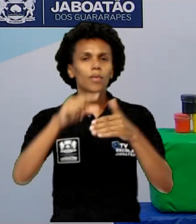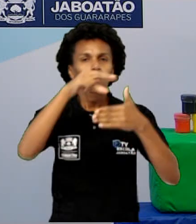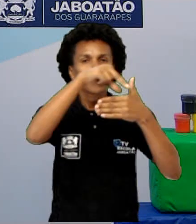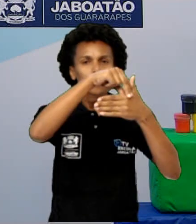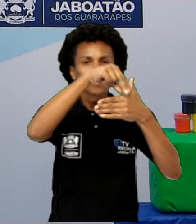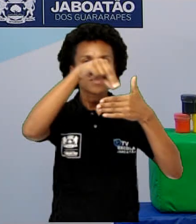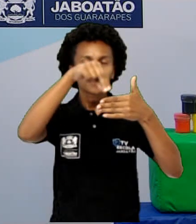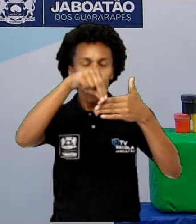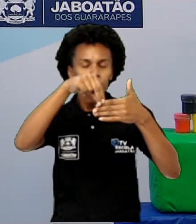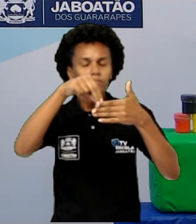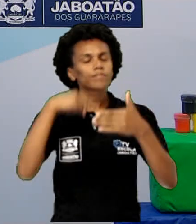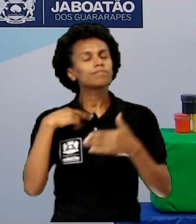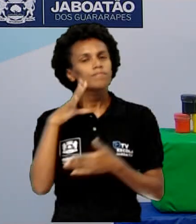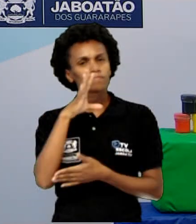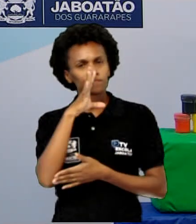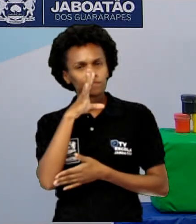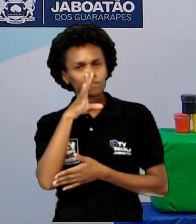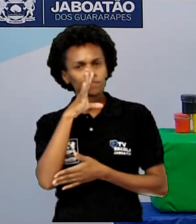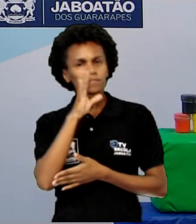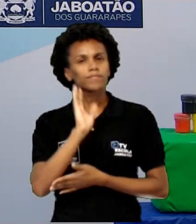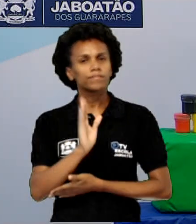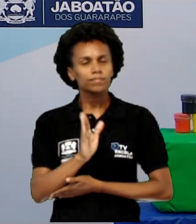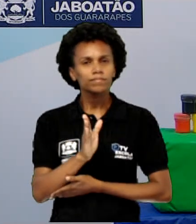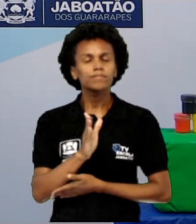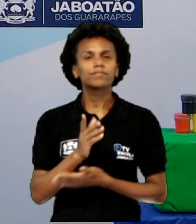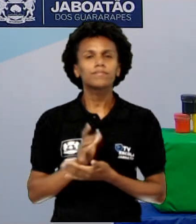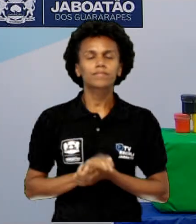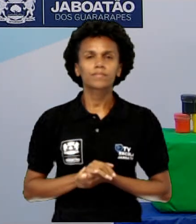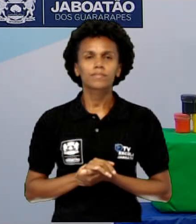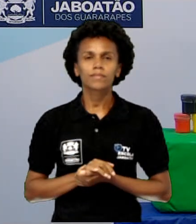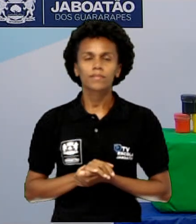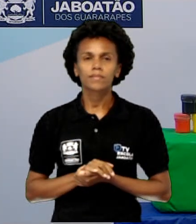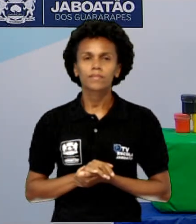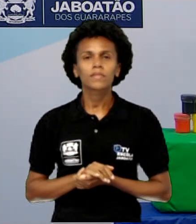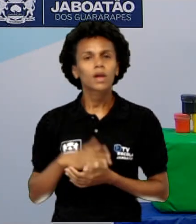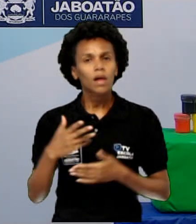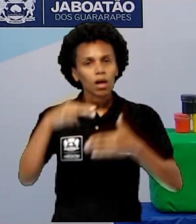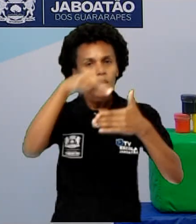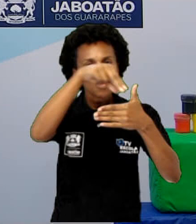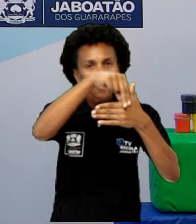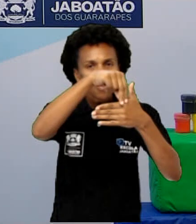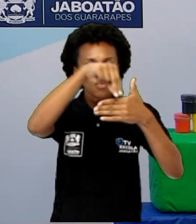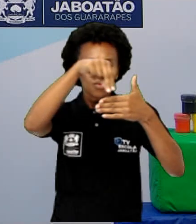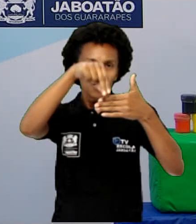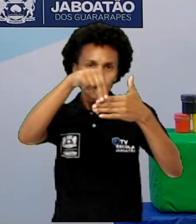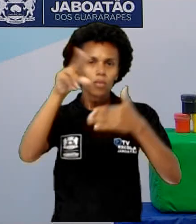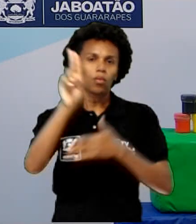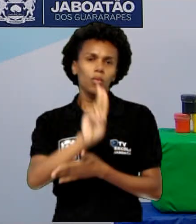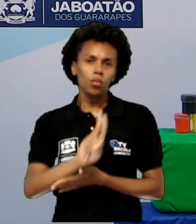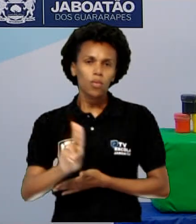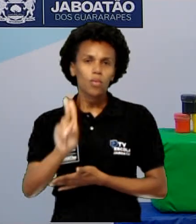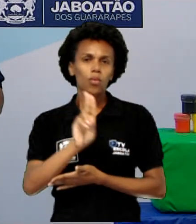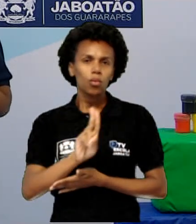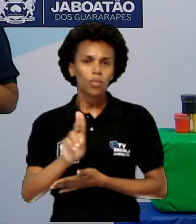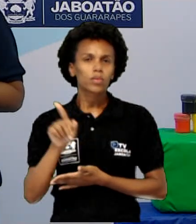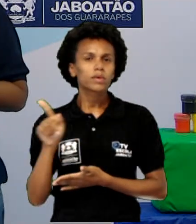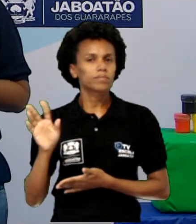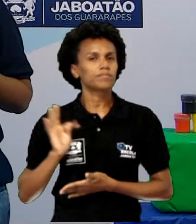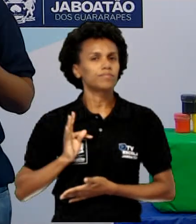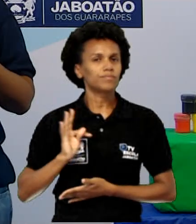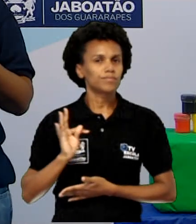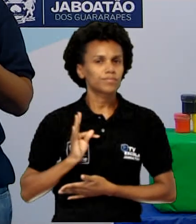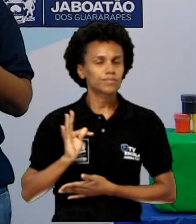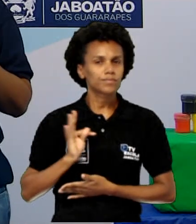cordel sempre é muito usada utilizada a xilogravura, que usa essa técnica de artes